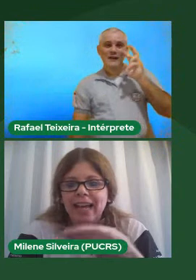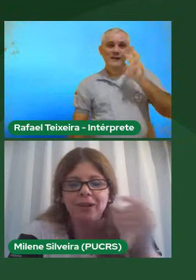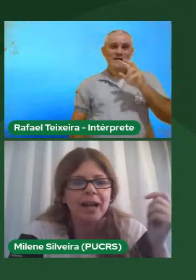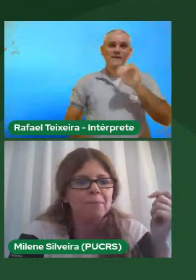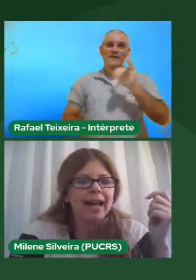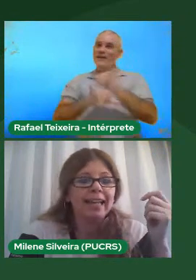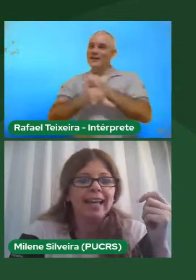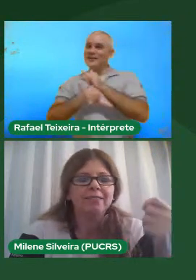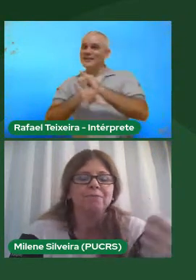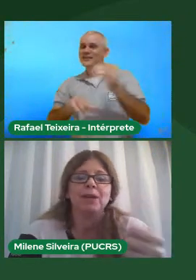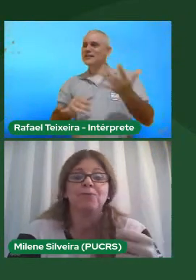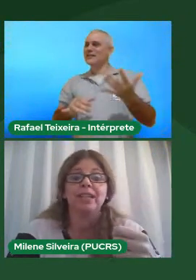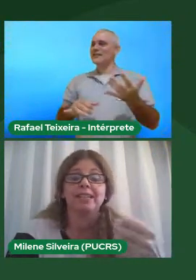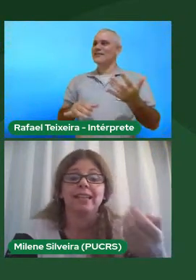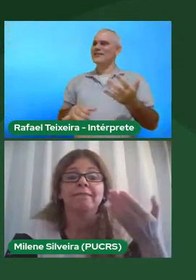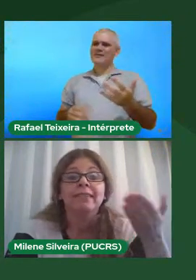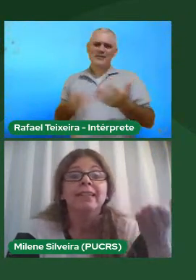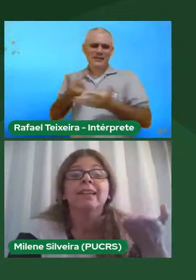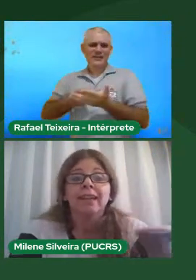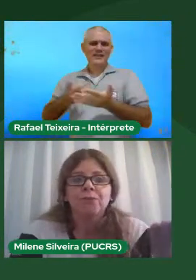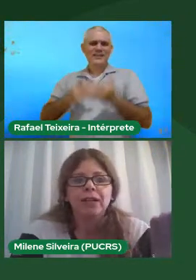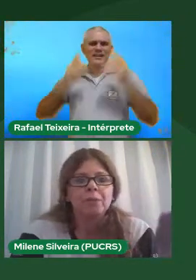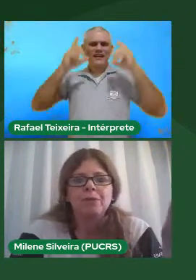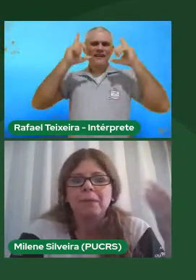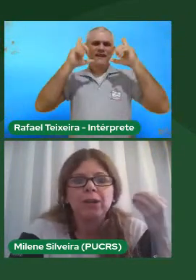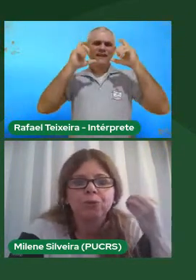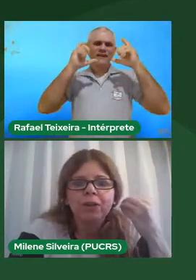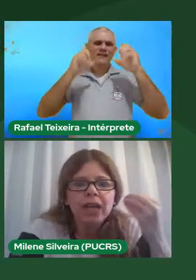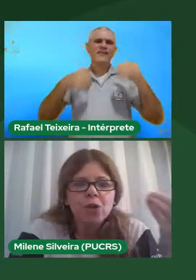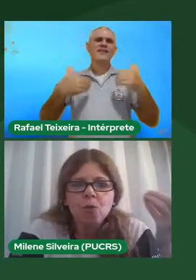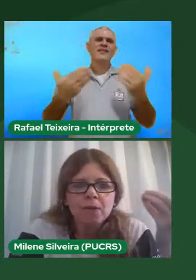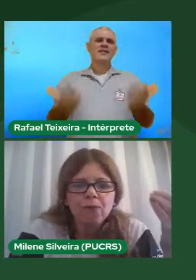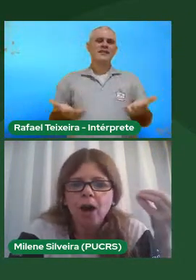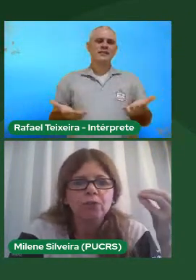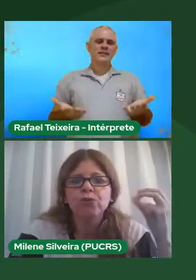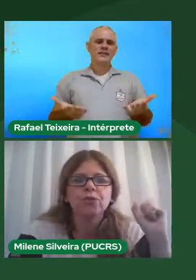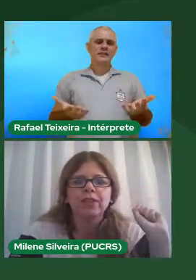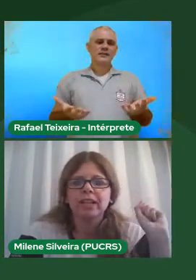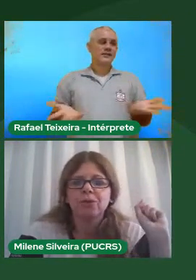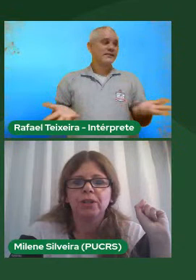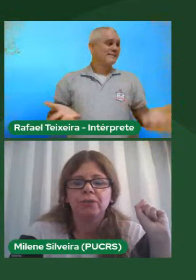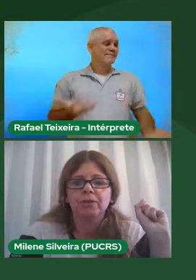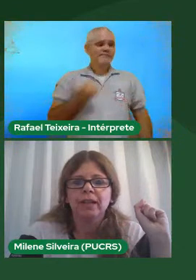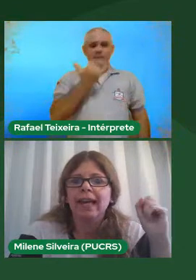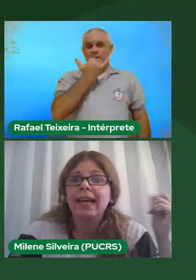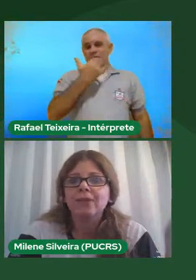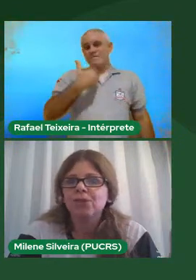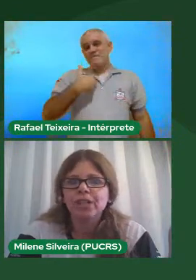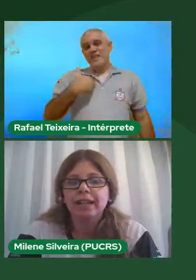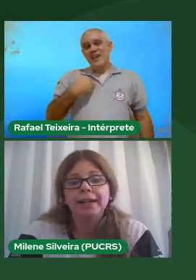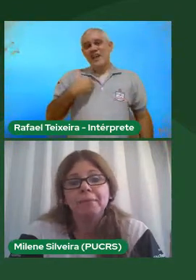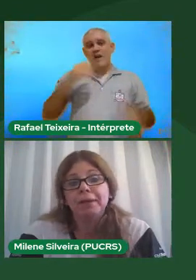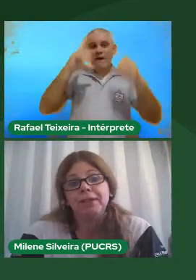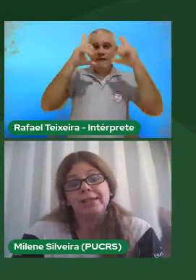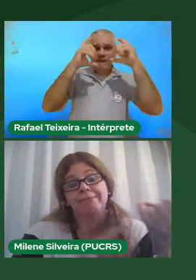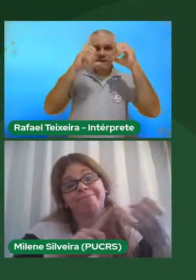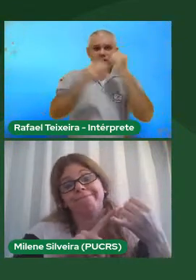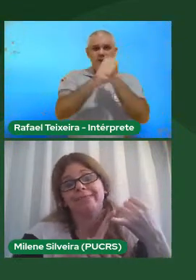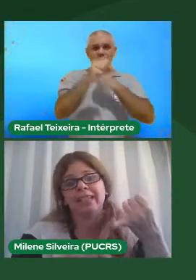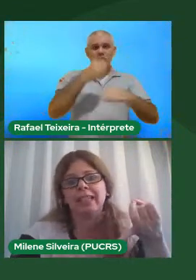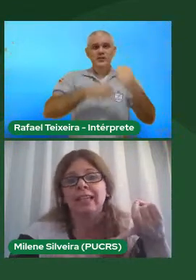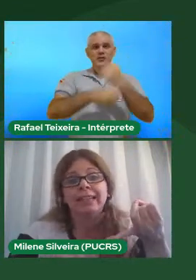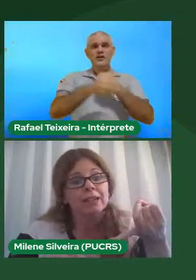aí citaram ali a Maia, né, minha filha, assim, ó. Eu falei com a Maia, Maia, não tenho nenhuma foto de 98. Ela, não tinha câmera? Eu falei,